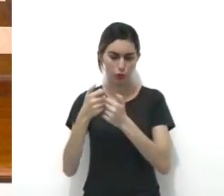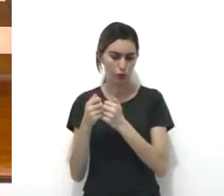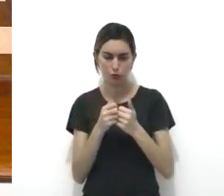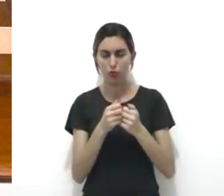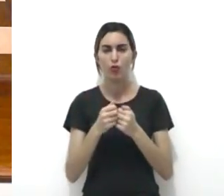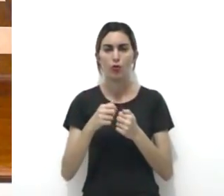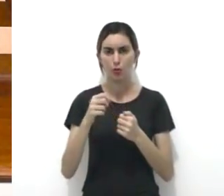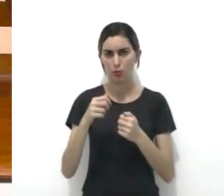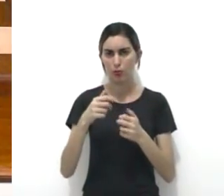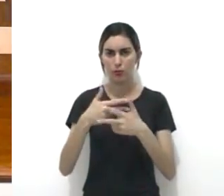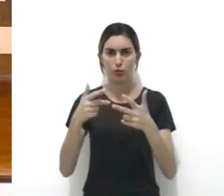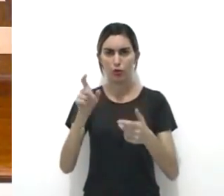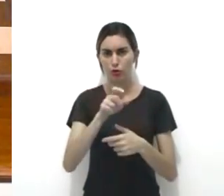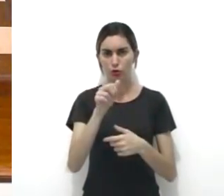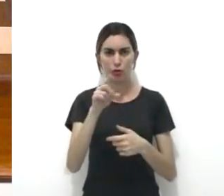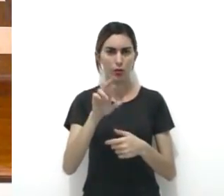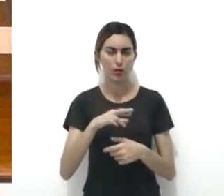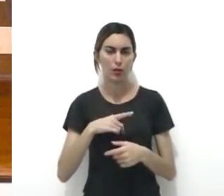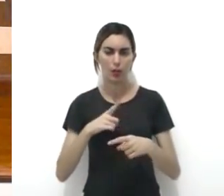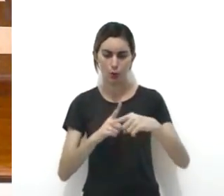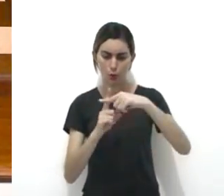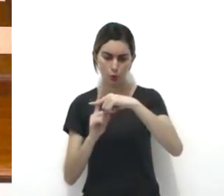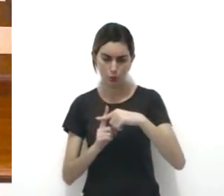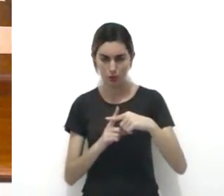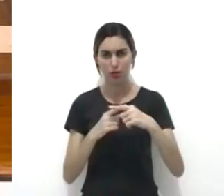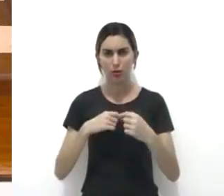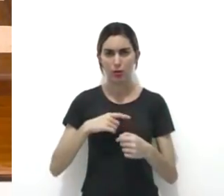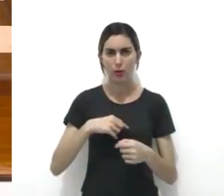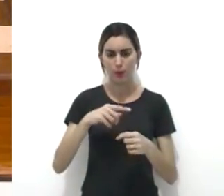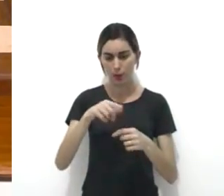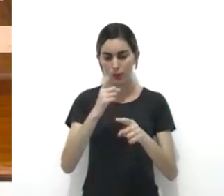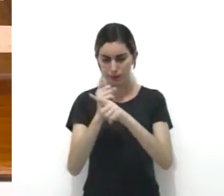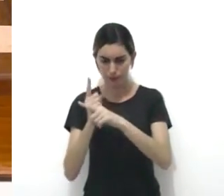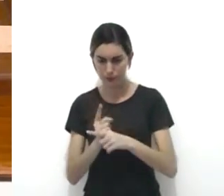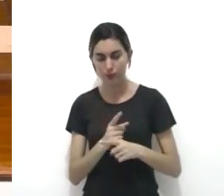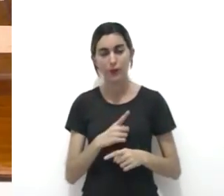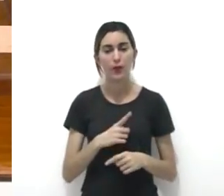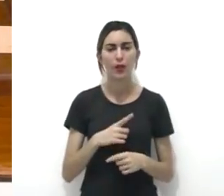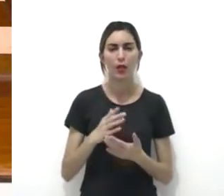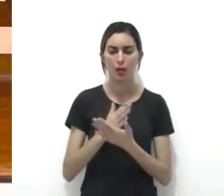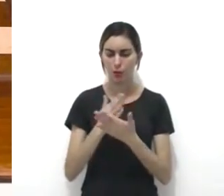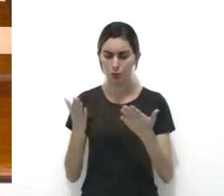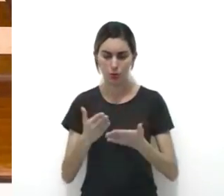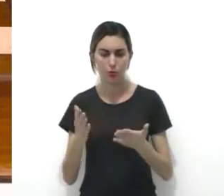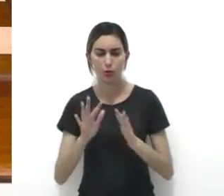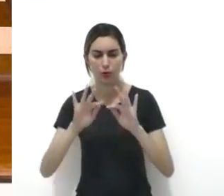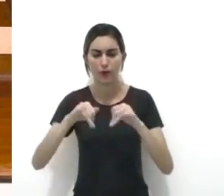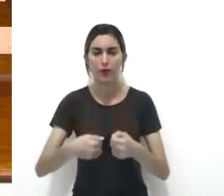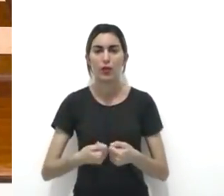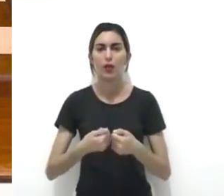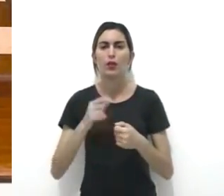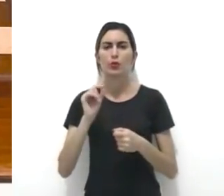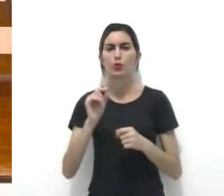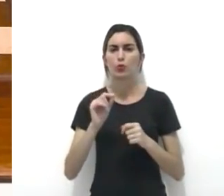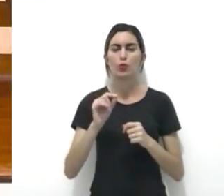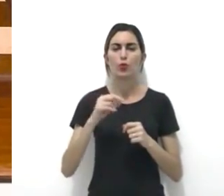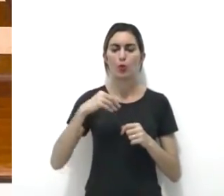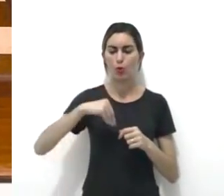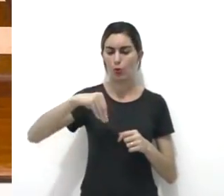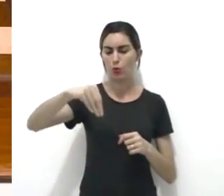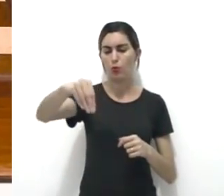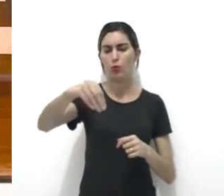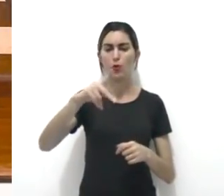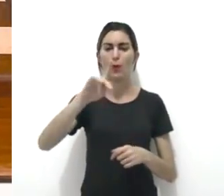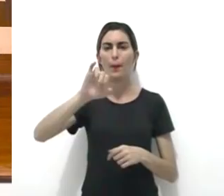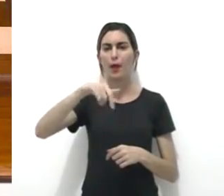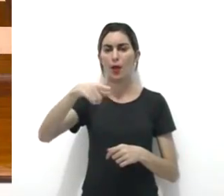joguinhos de xadrez, algumas peças, vai ter uma cruzinha aqui em cima, tá? Para poder identificar. E agora a gente finaliza